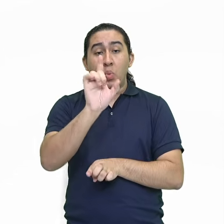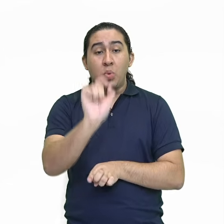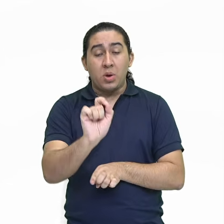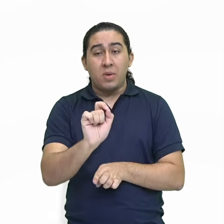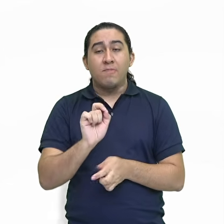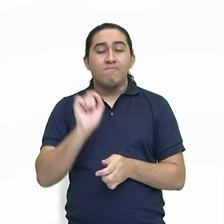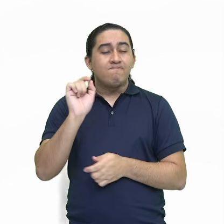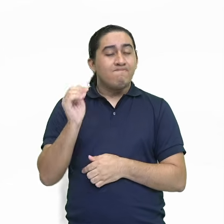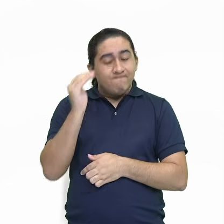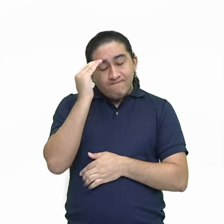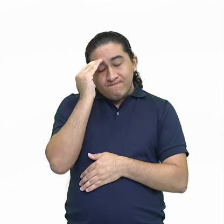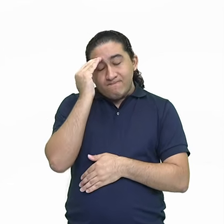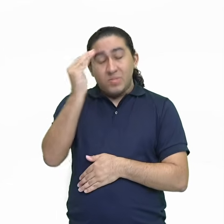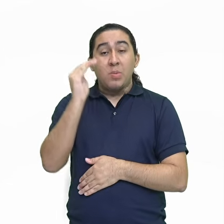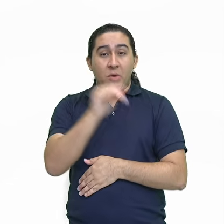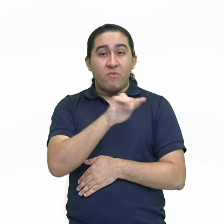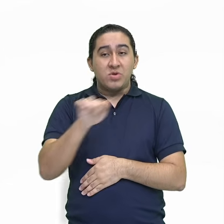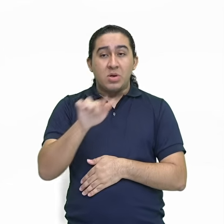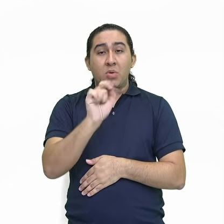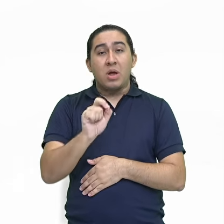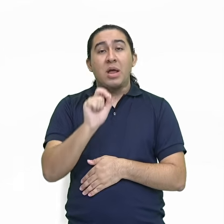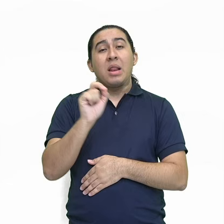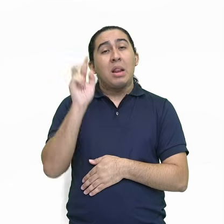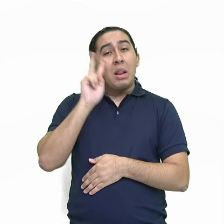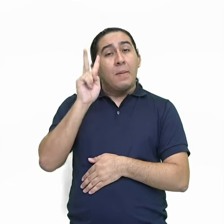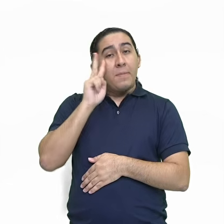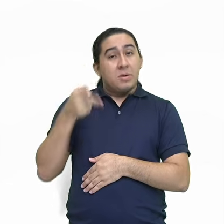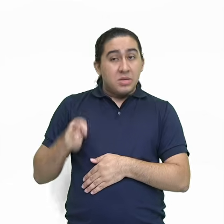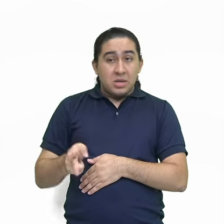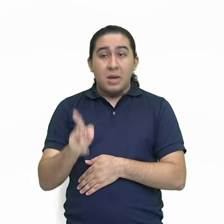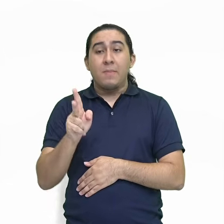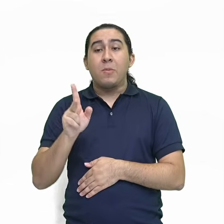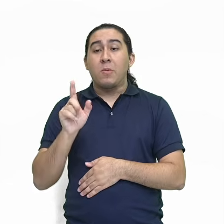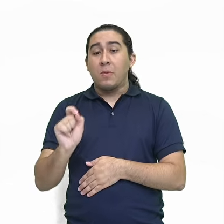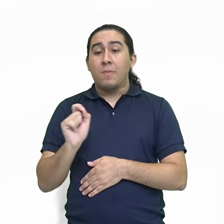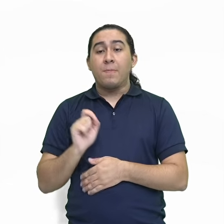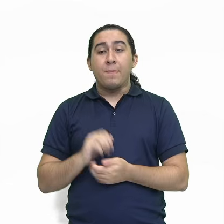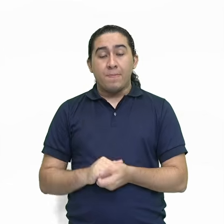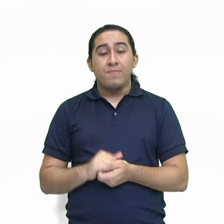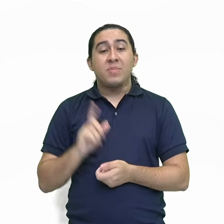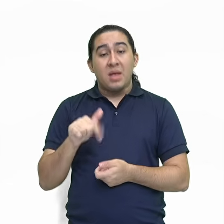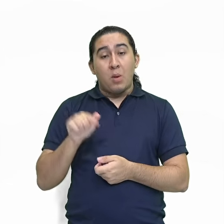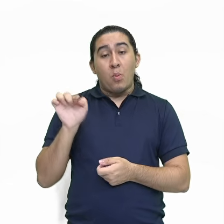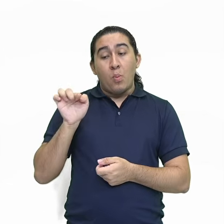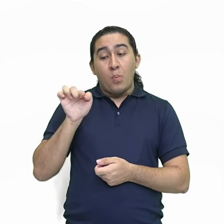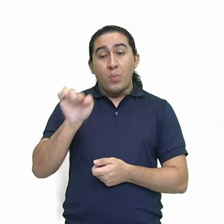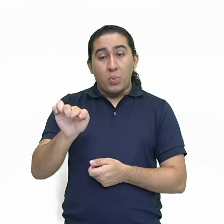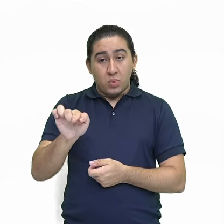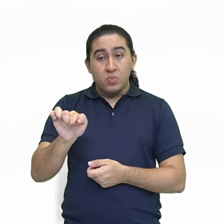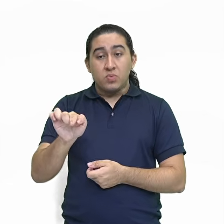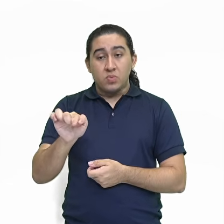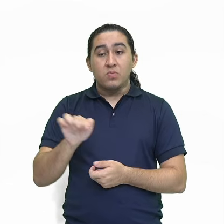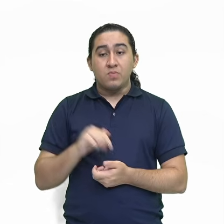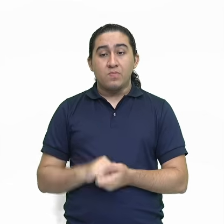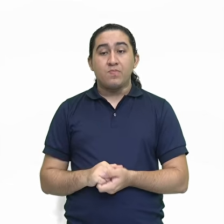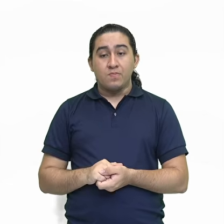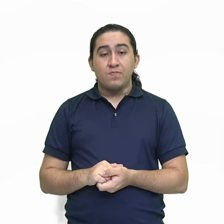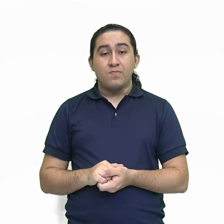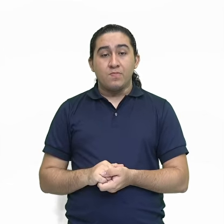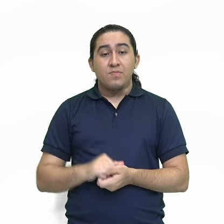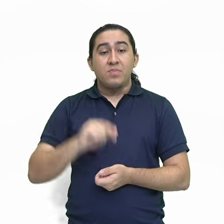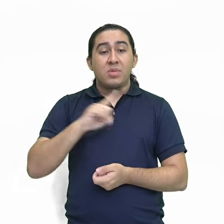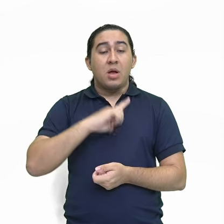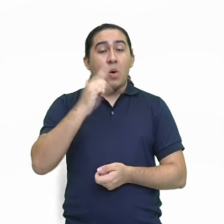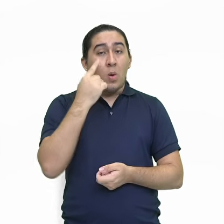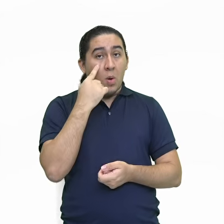é primordial para você não esquecer jamais, o que é a pontuação, né? A